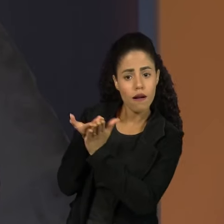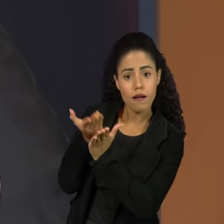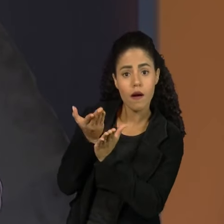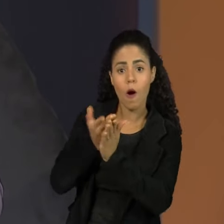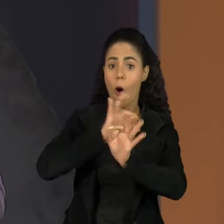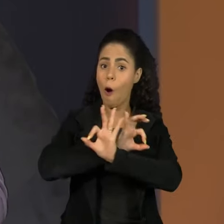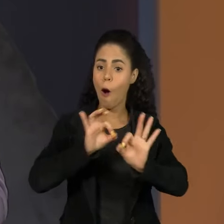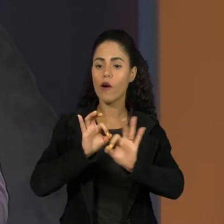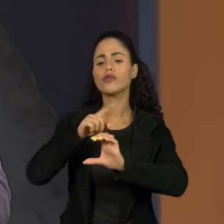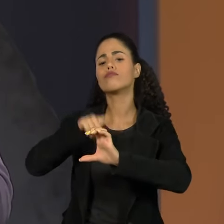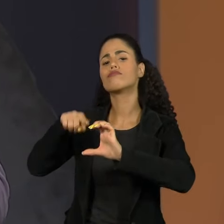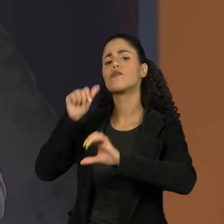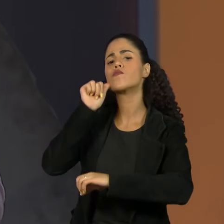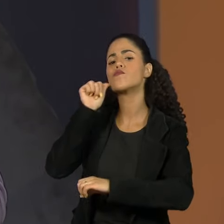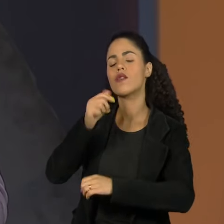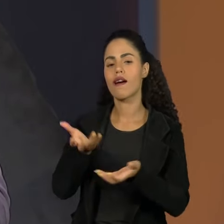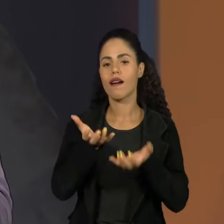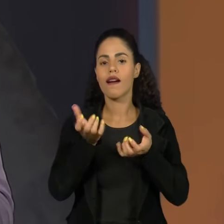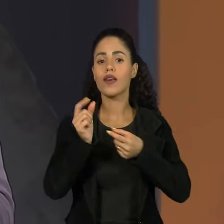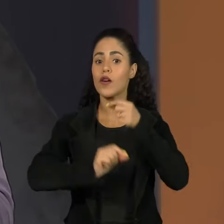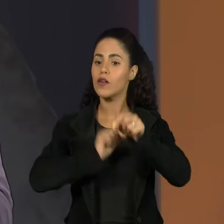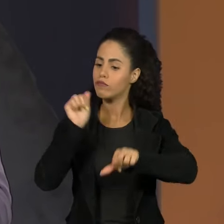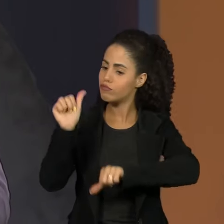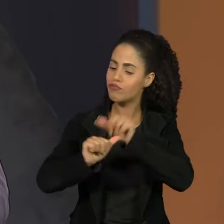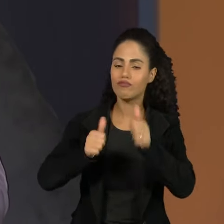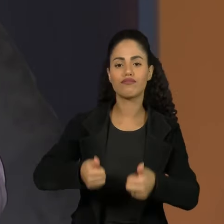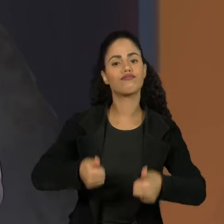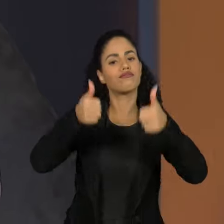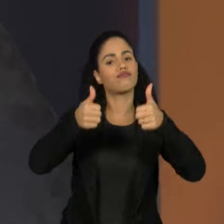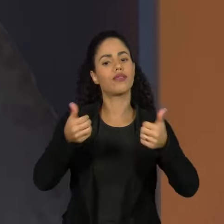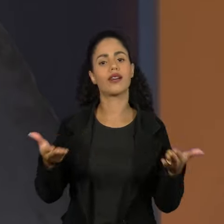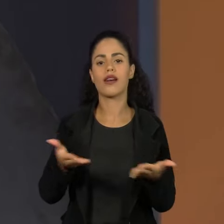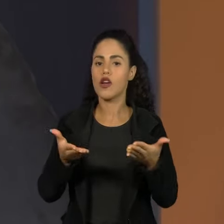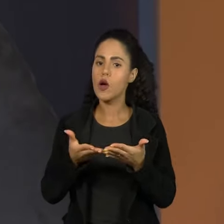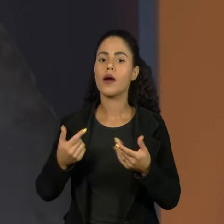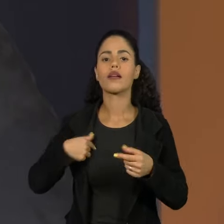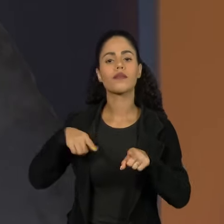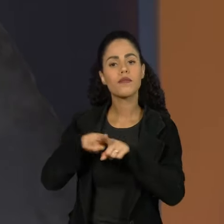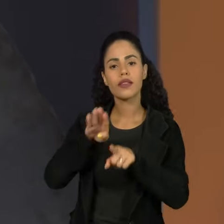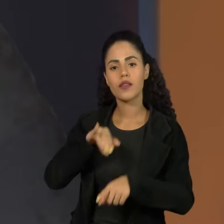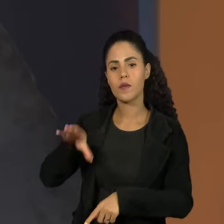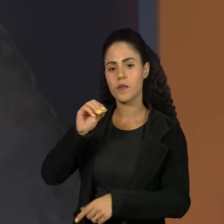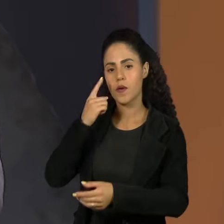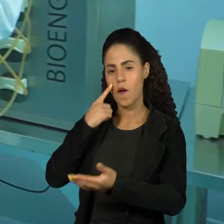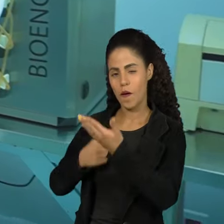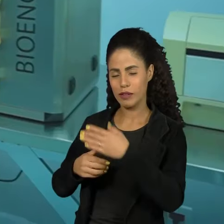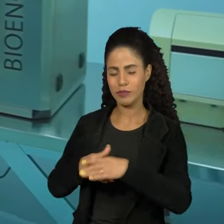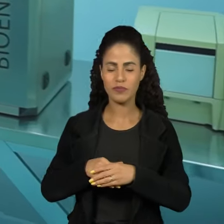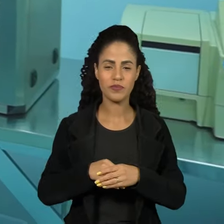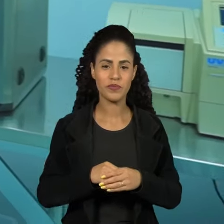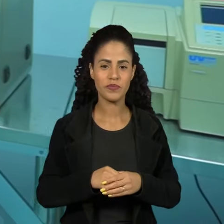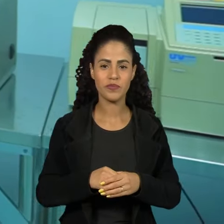Essa cientista agora quer revolucionar o mercado de bioeconomia. Vamos ouvi-la.